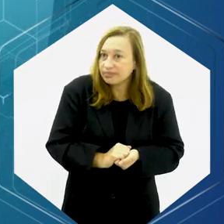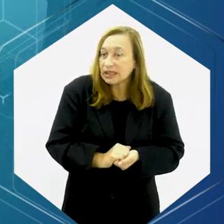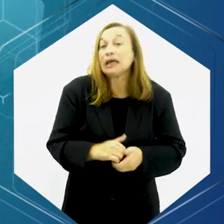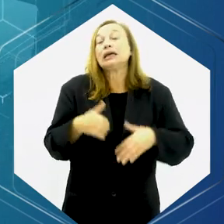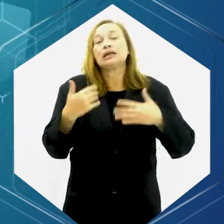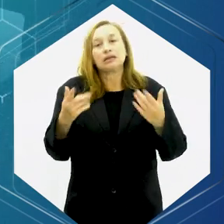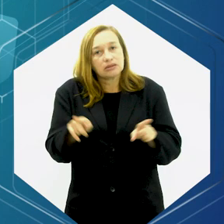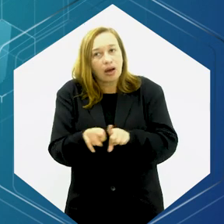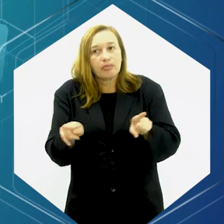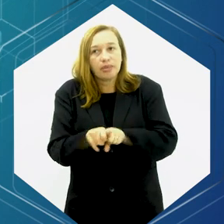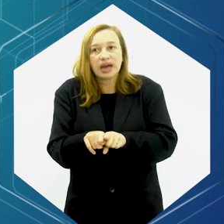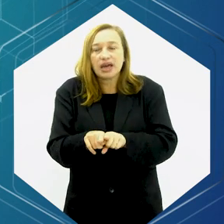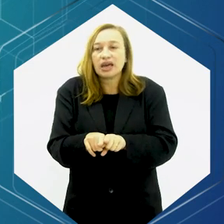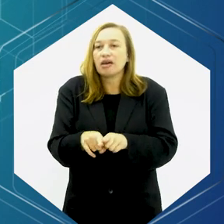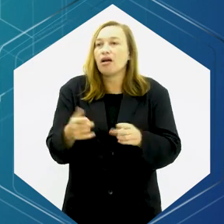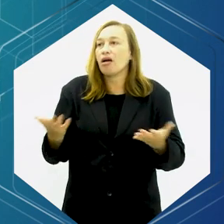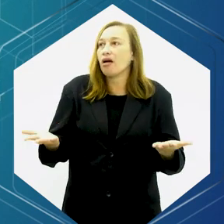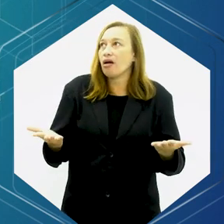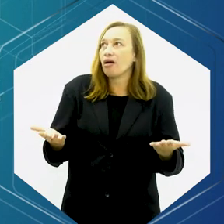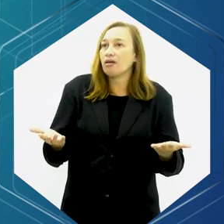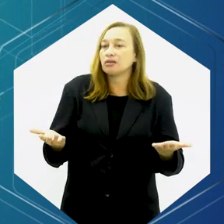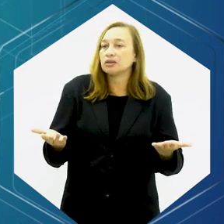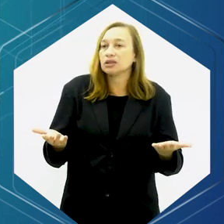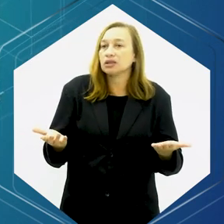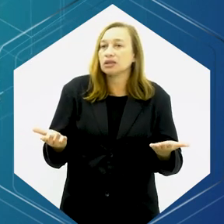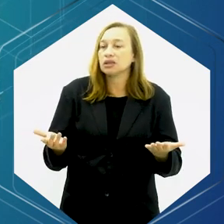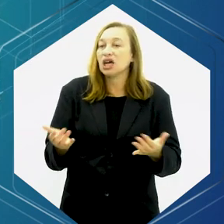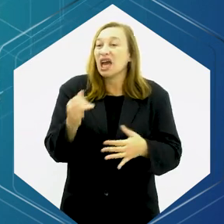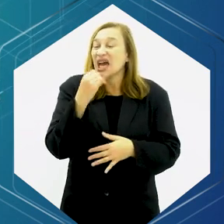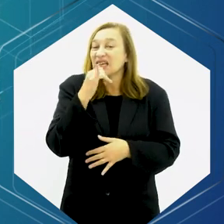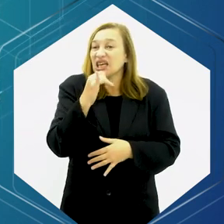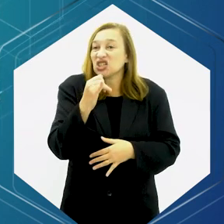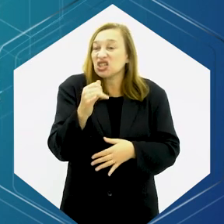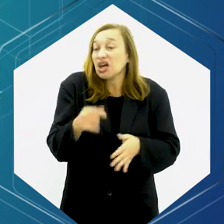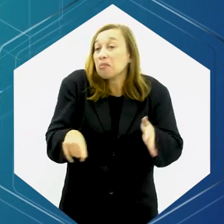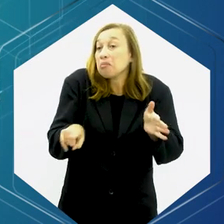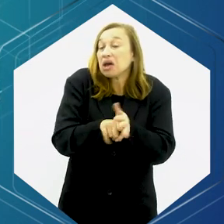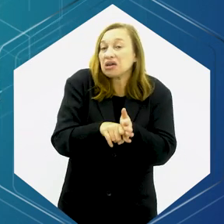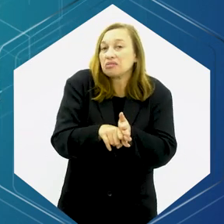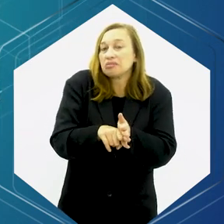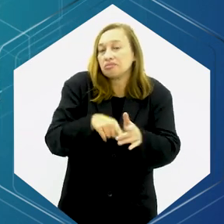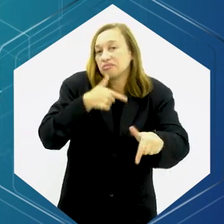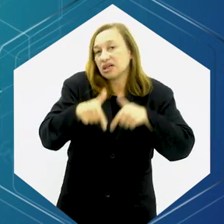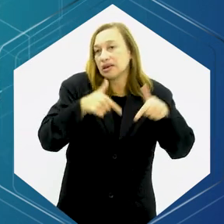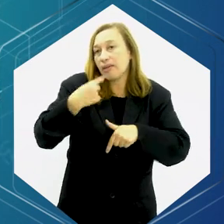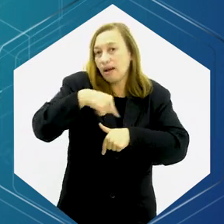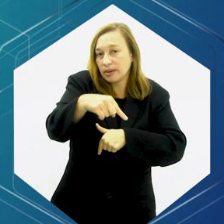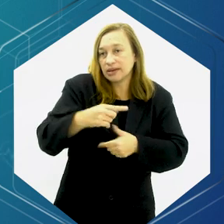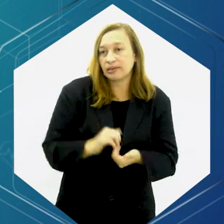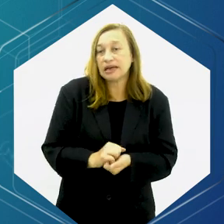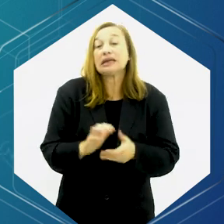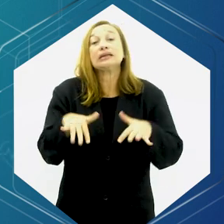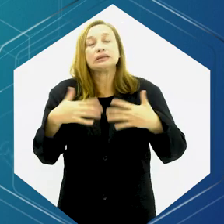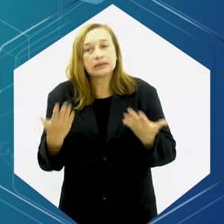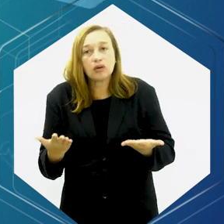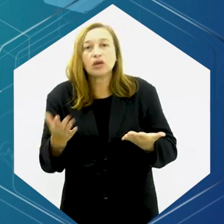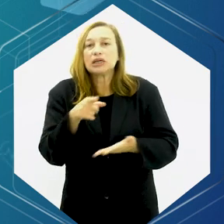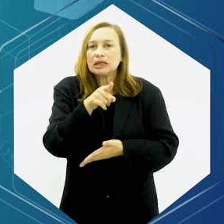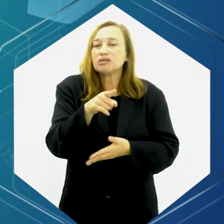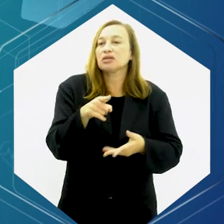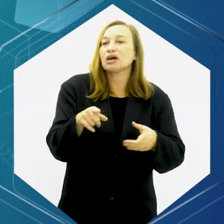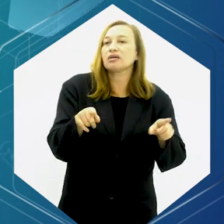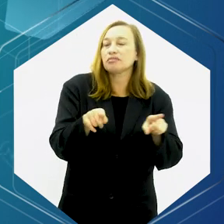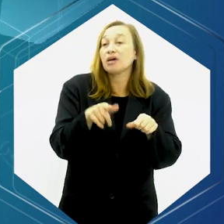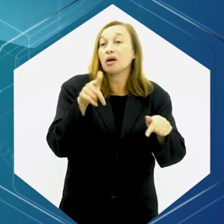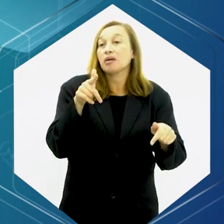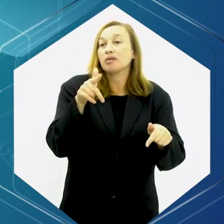dos alimentos né E também se gasta eh menos energia para trabalhar né isso repercute